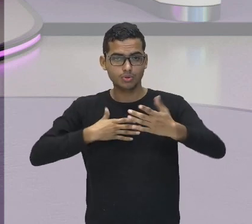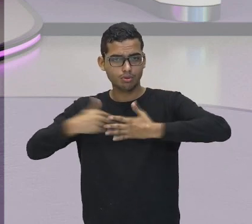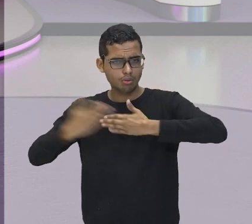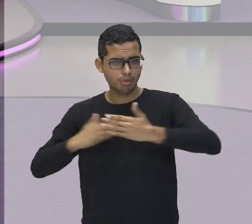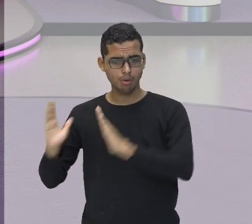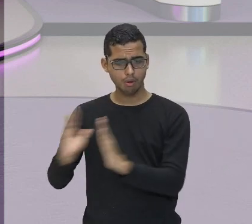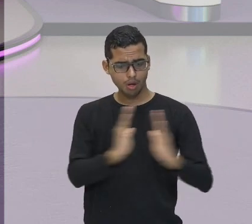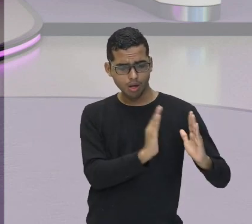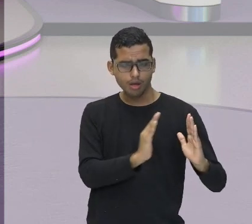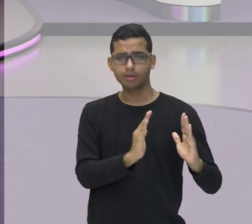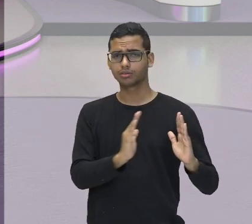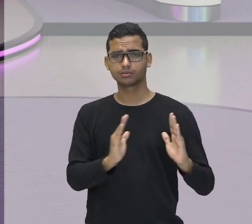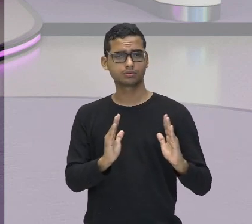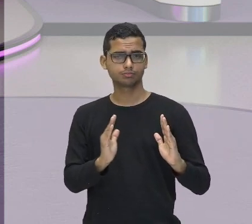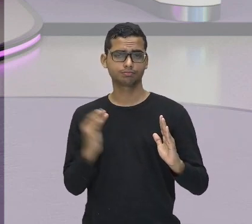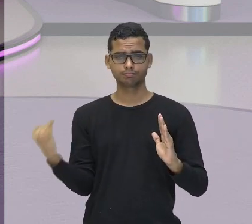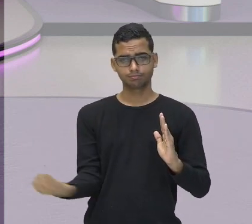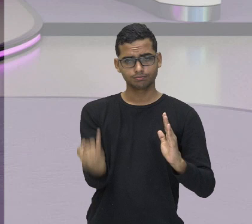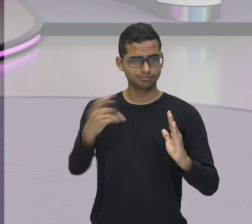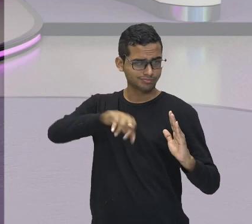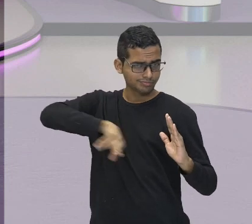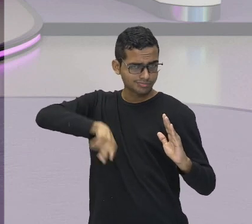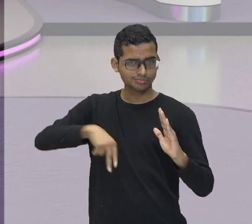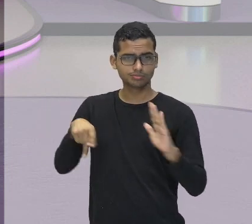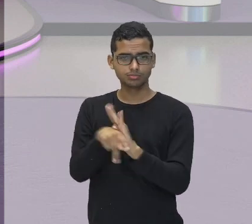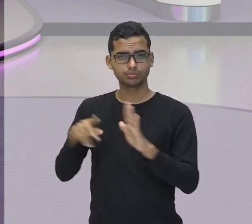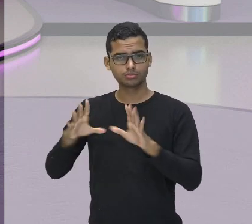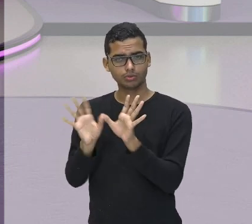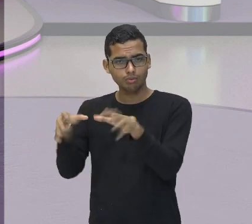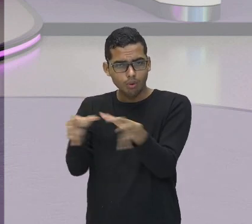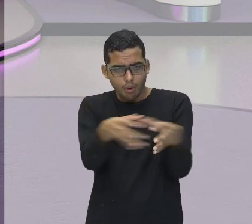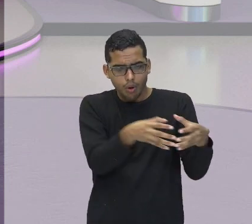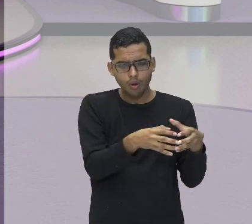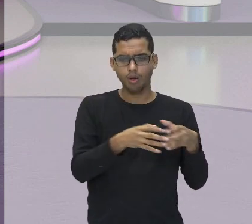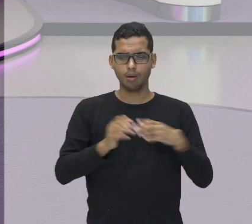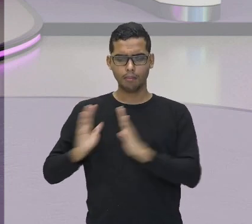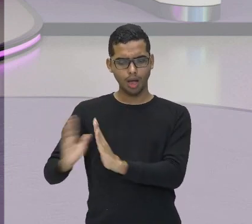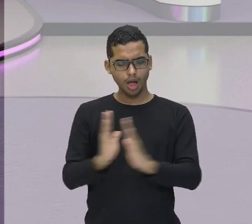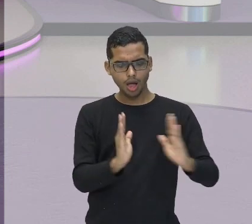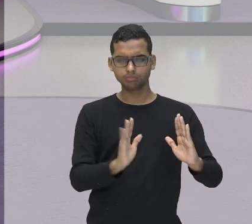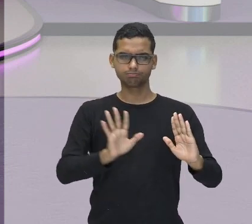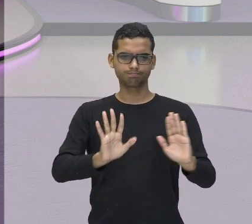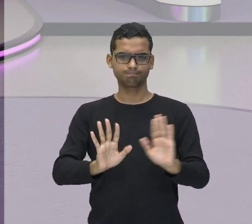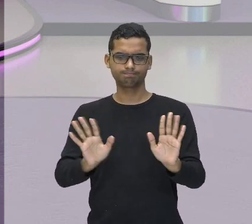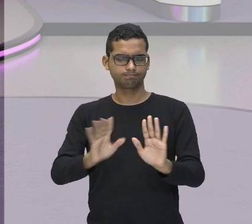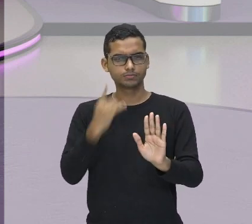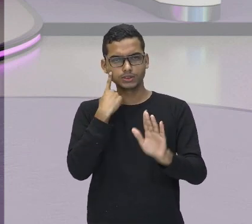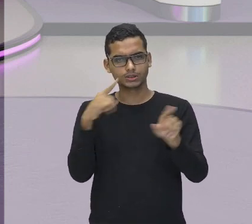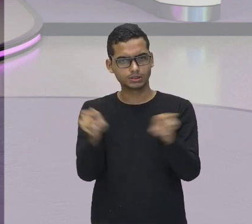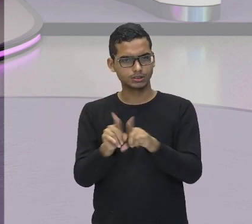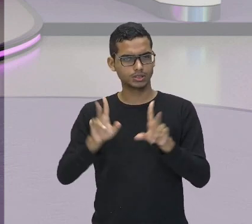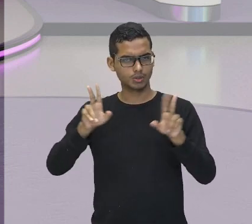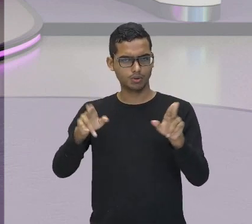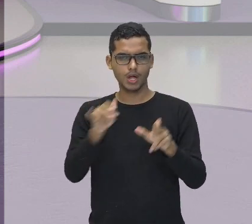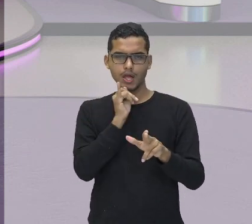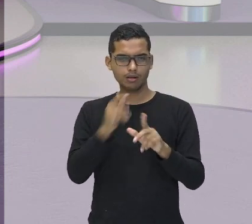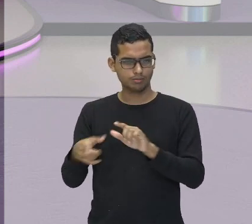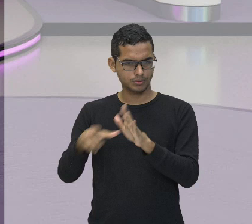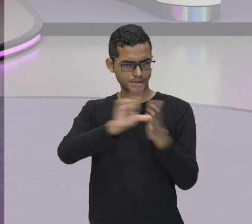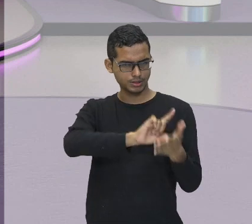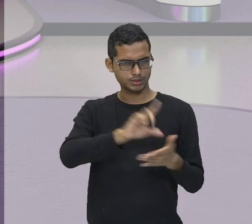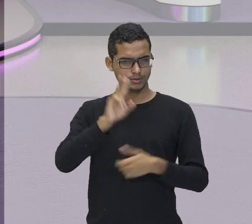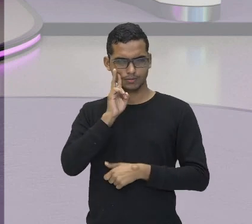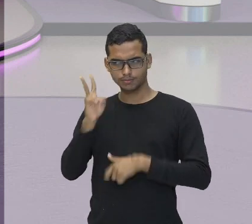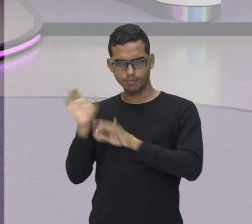importante, pois os agrupamentos não levam em consideração essa ordem, da mesma forma que a gente viu no nosso exemplo ainda há pouco. A